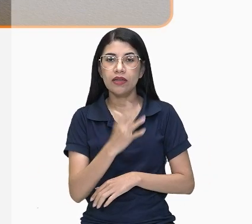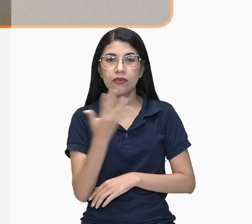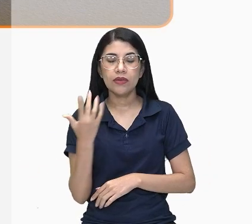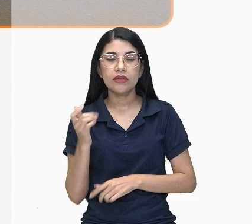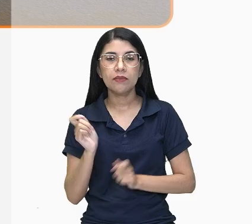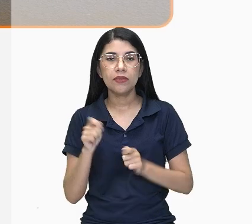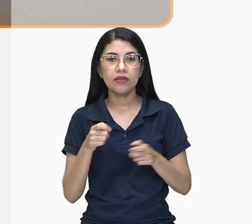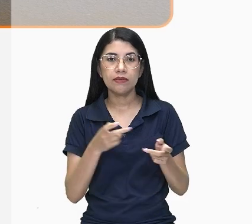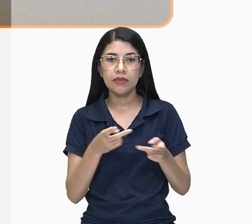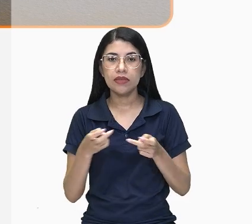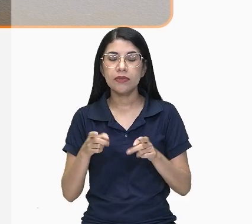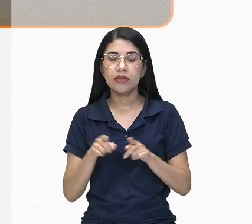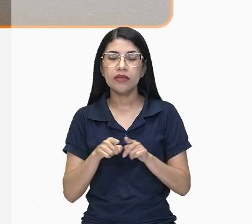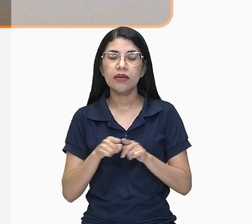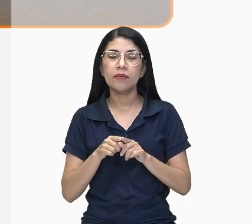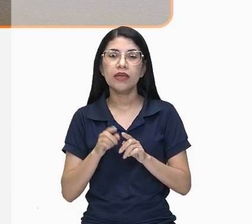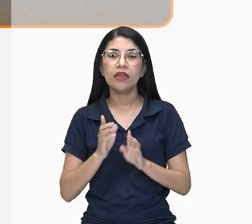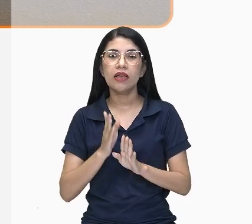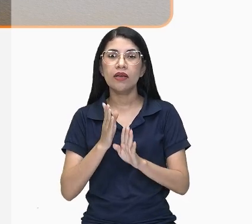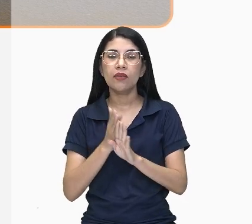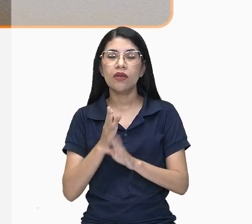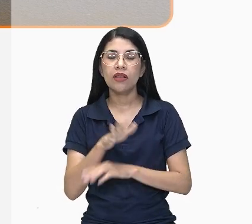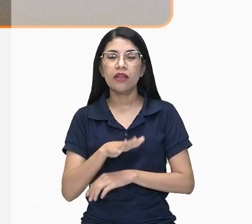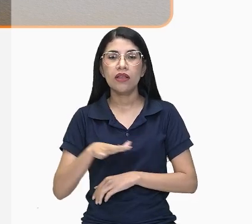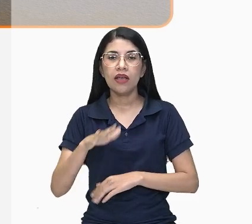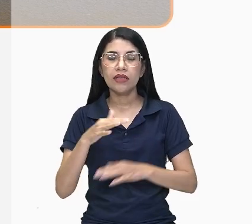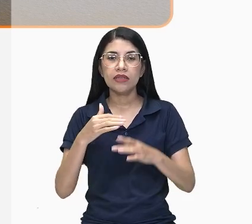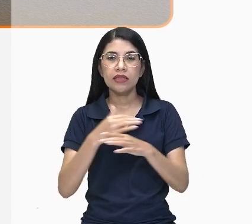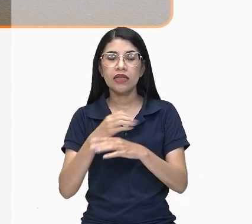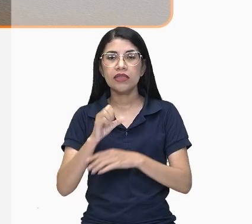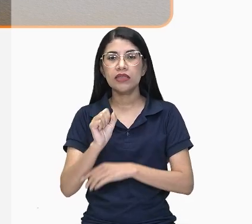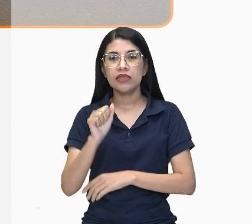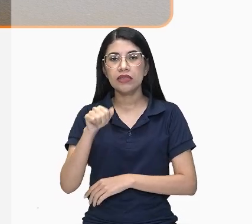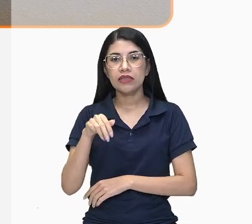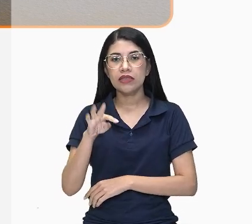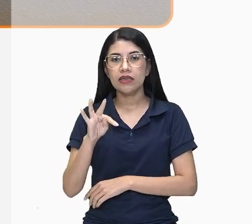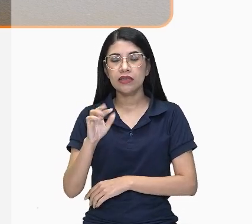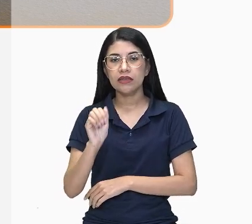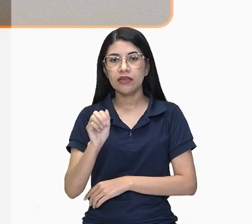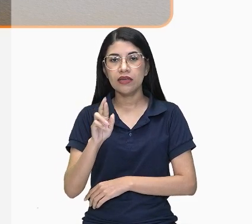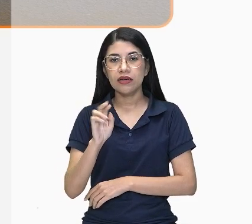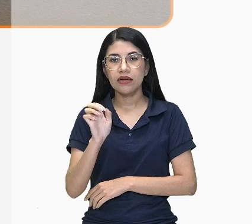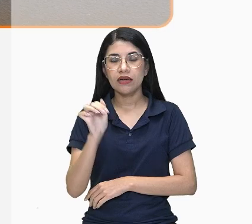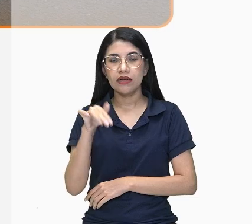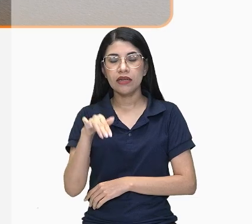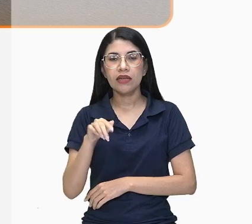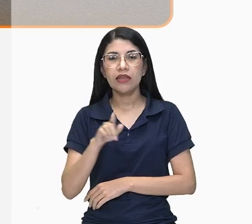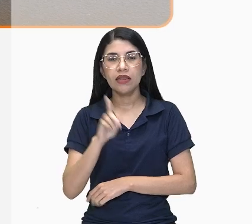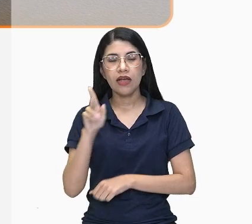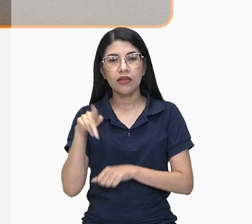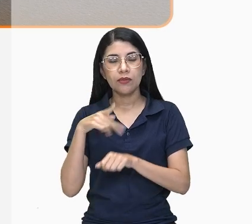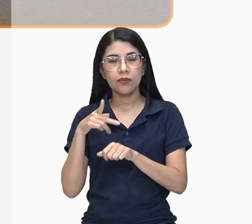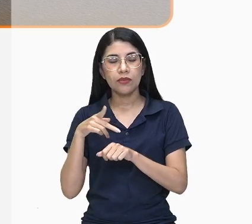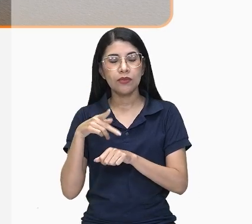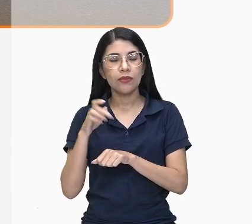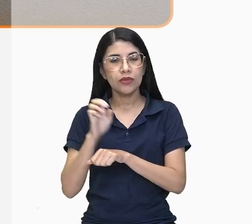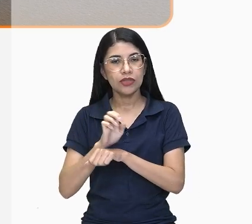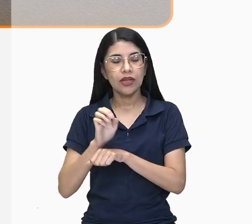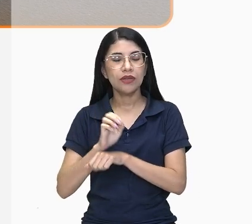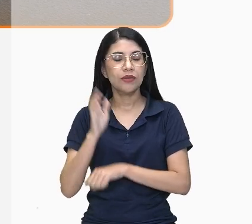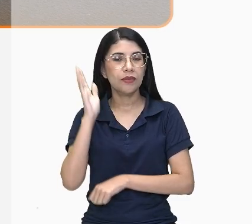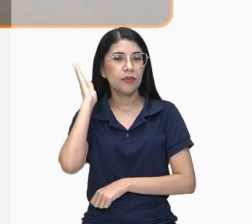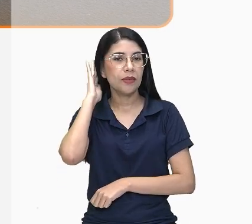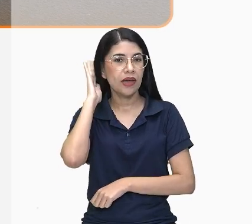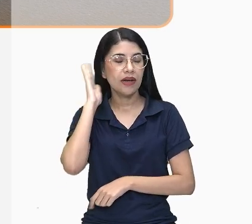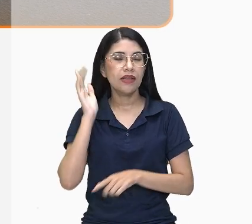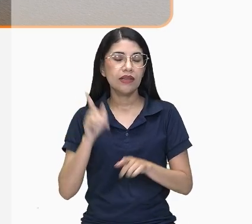visto na frente da cidade de Santarém, no estado do Pará, onde nós temos o encontro das águas